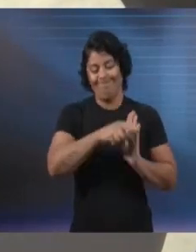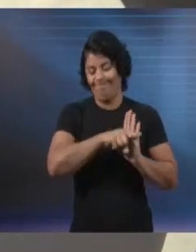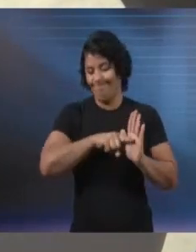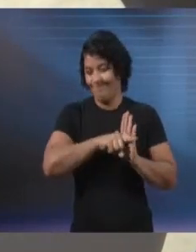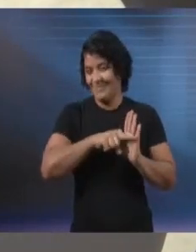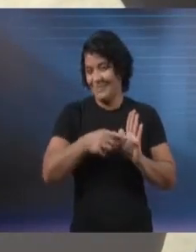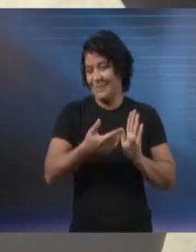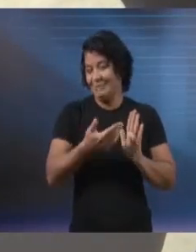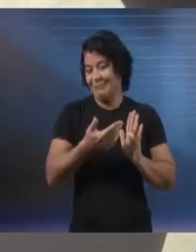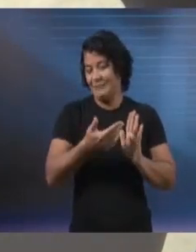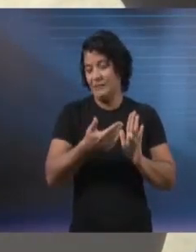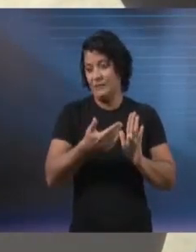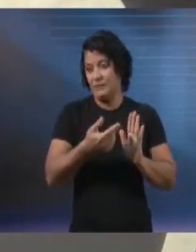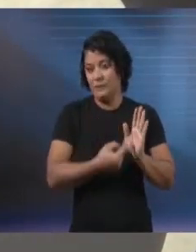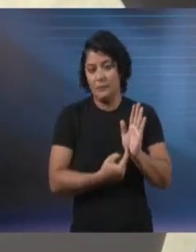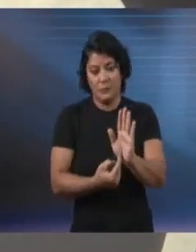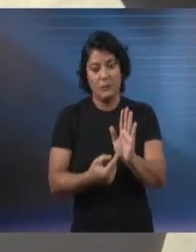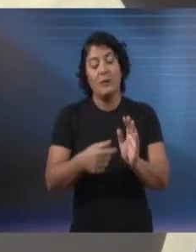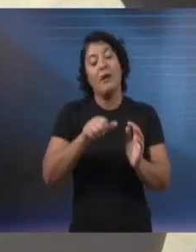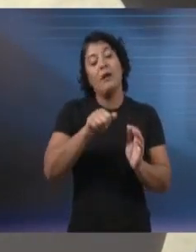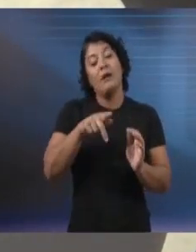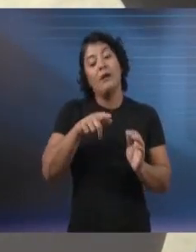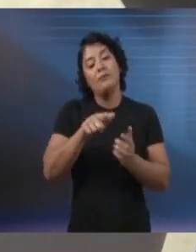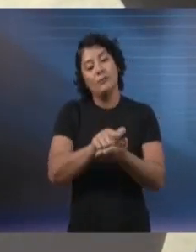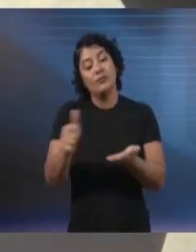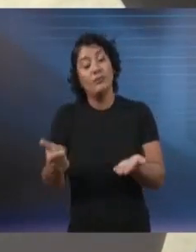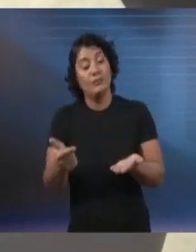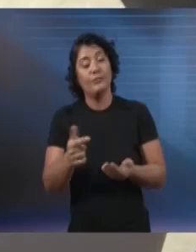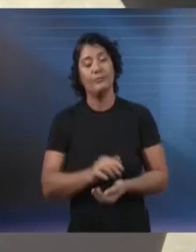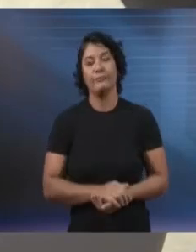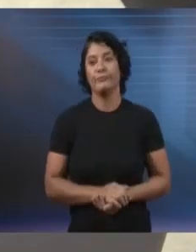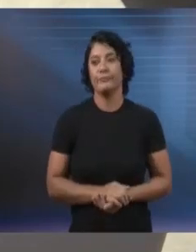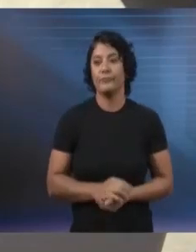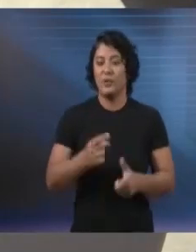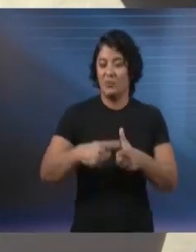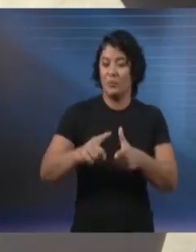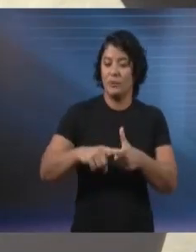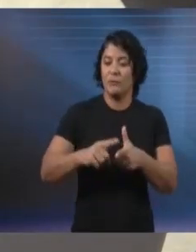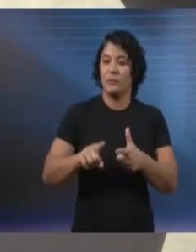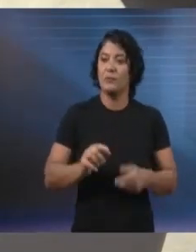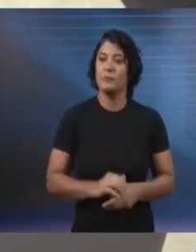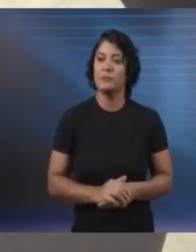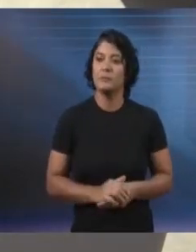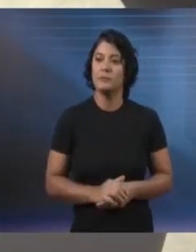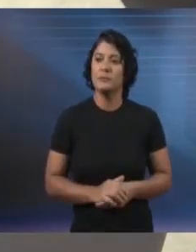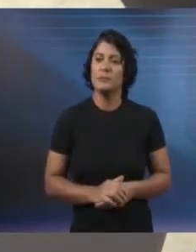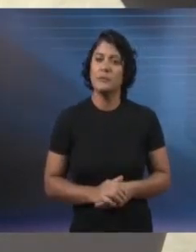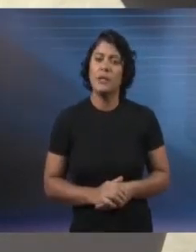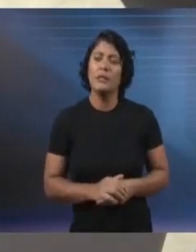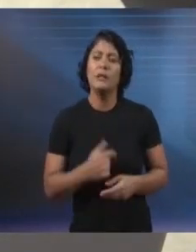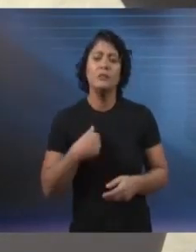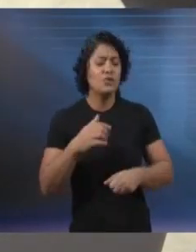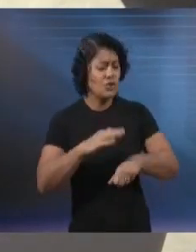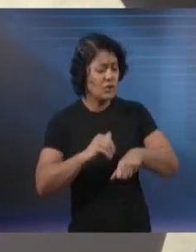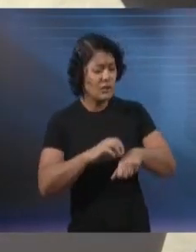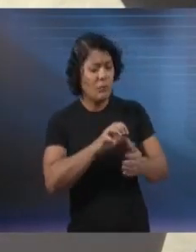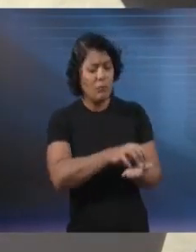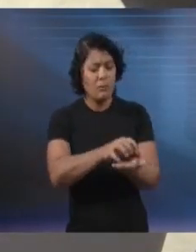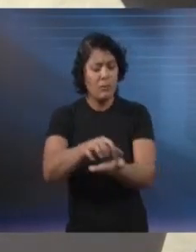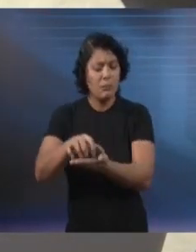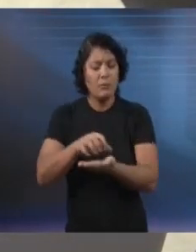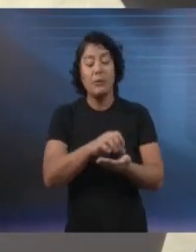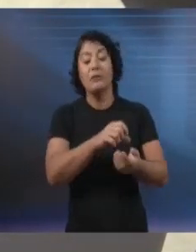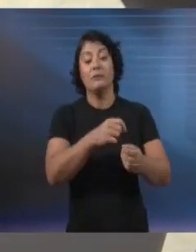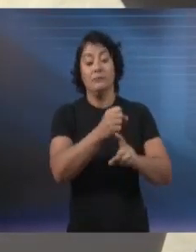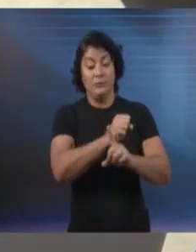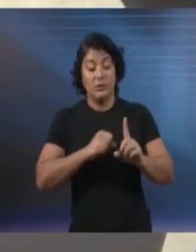exposto pelo Agora RN. Diante deste problema, eu conclamo a todos os setores da nossa